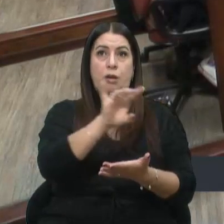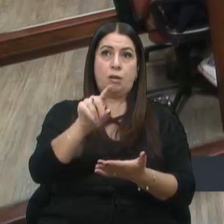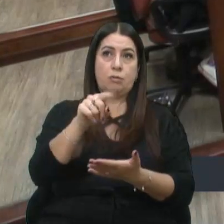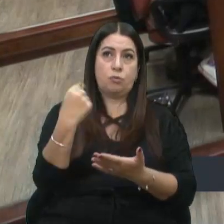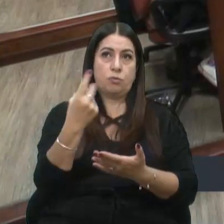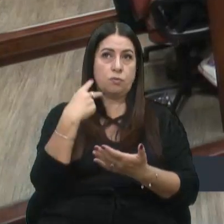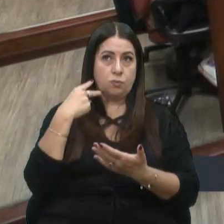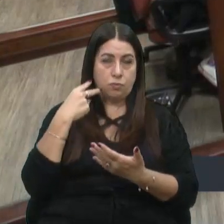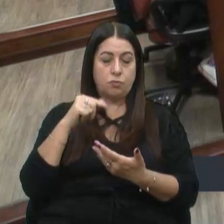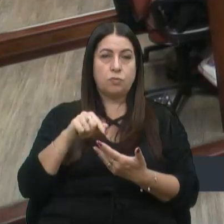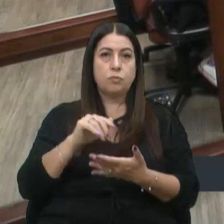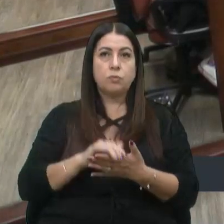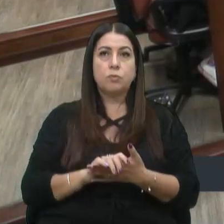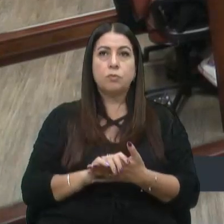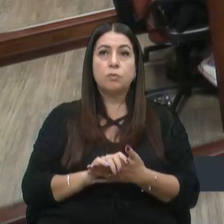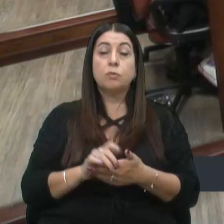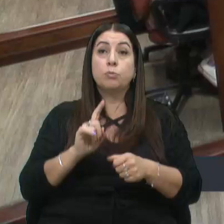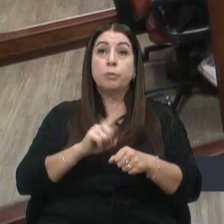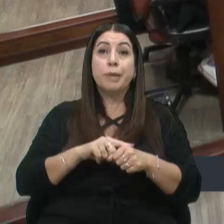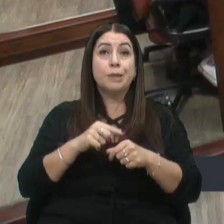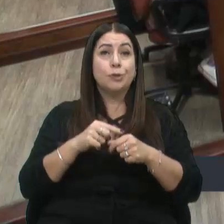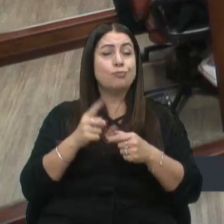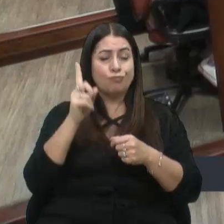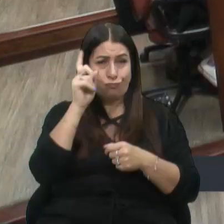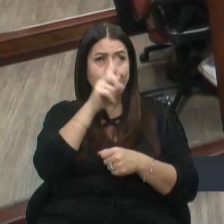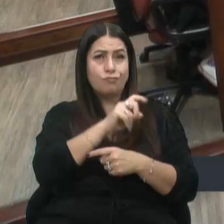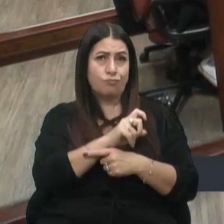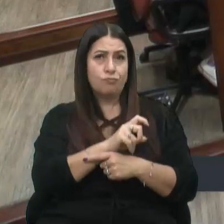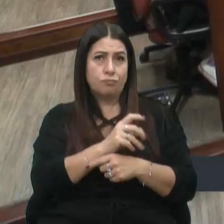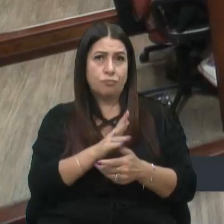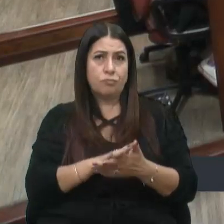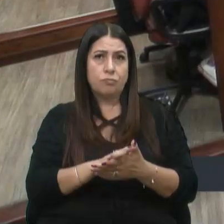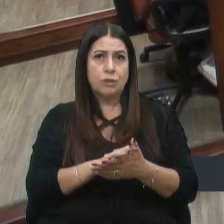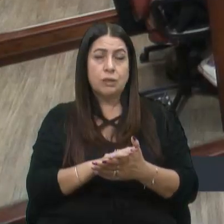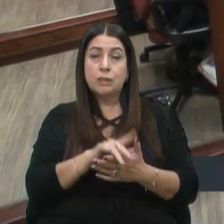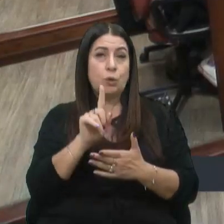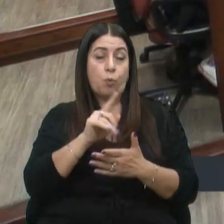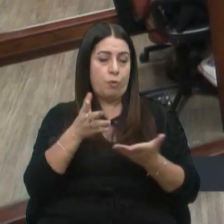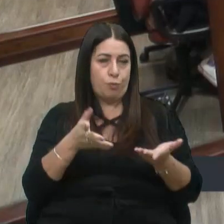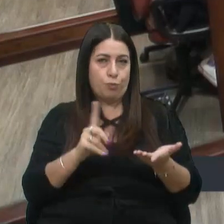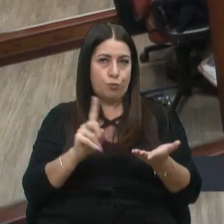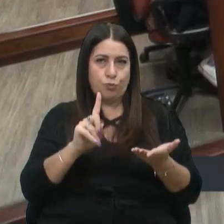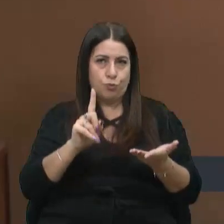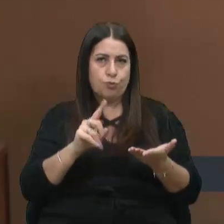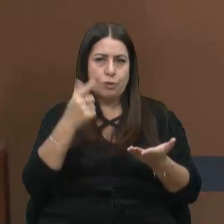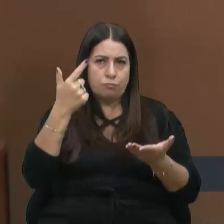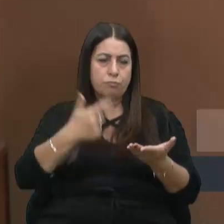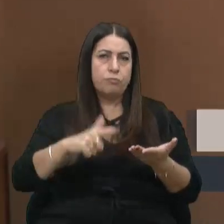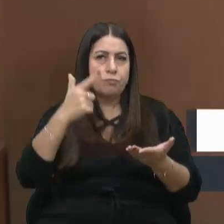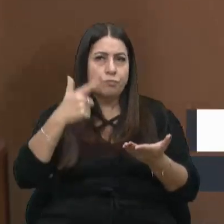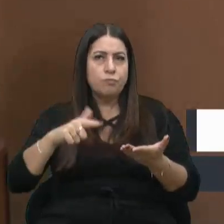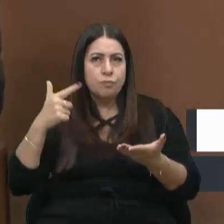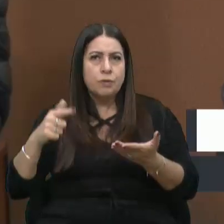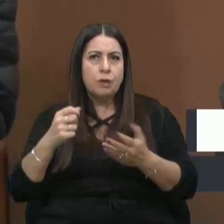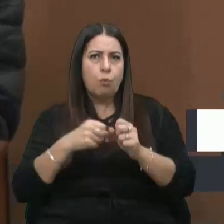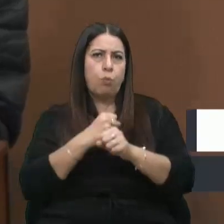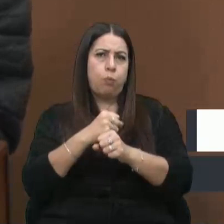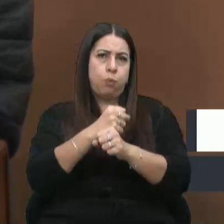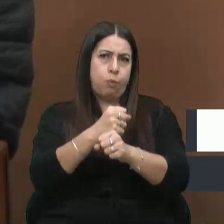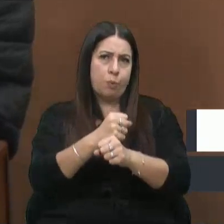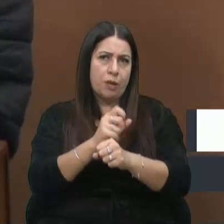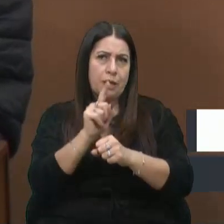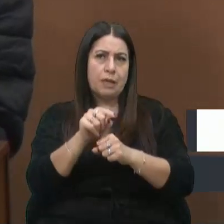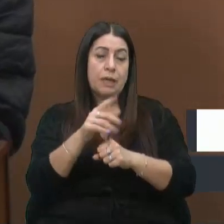de nós parlamentares no momento tão crítico tão difícil e que não é de hoje é recorrente infelizmente a anos